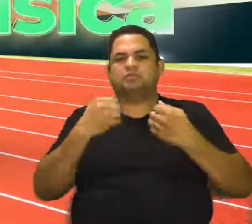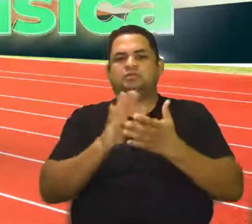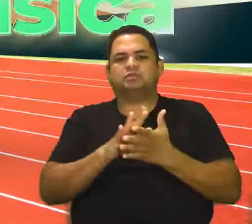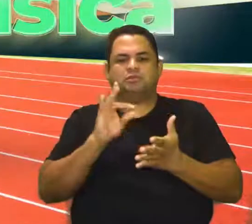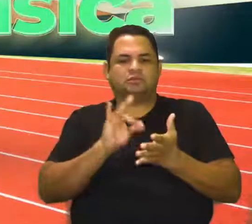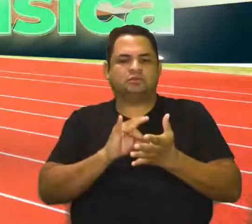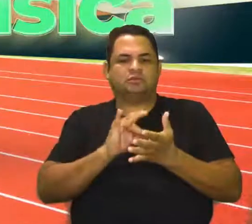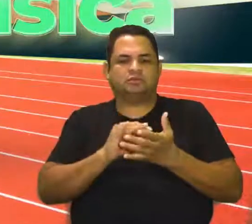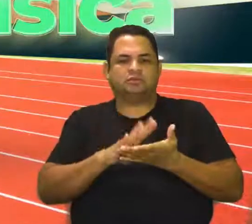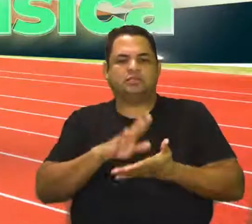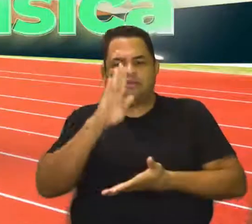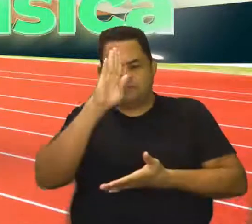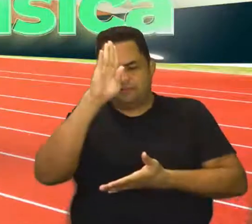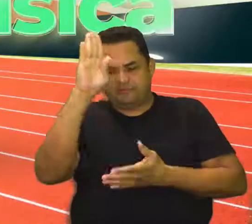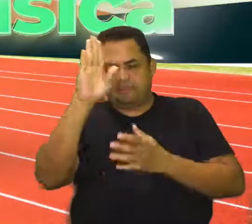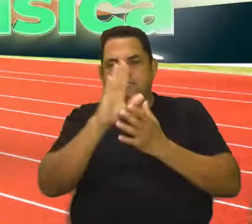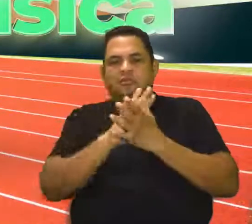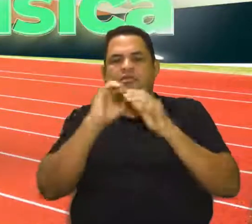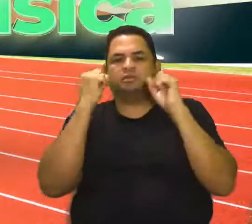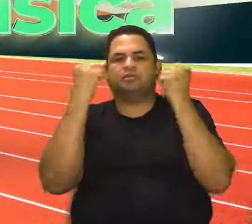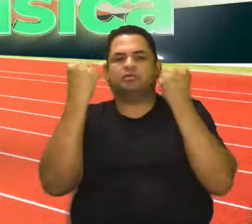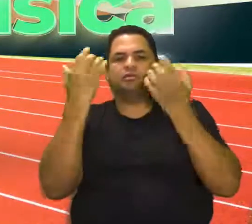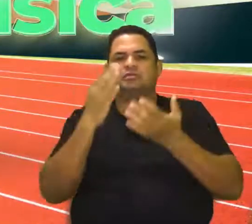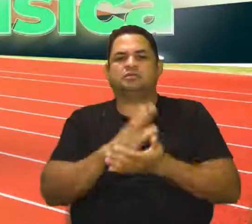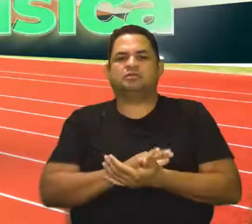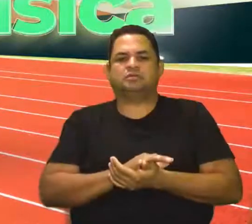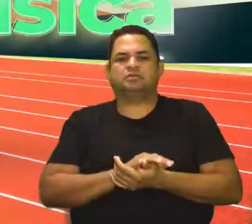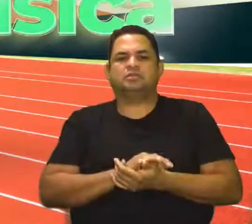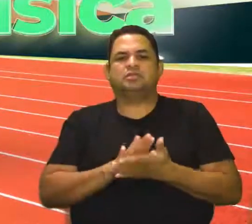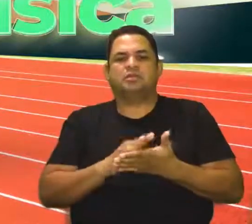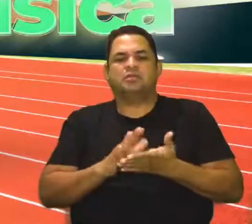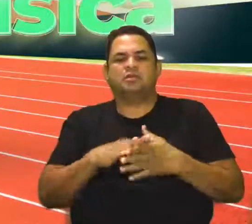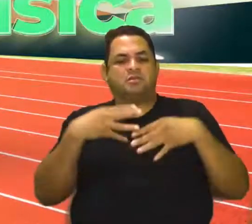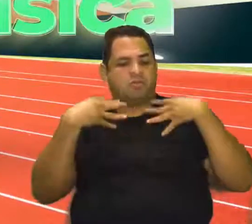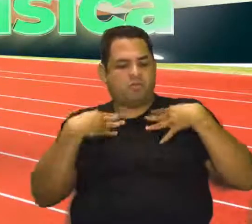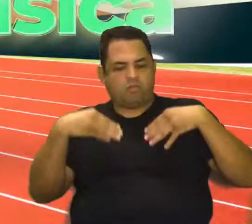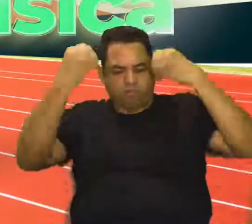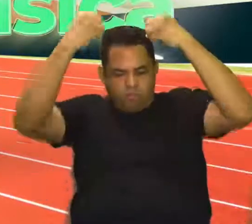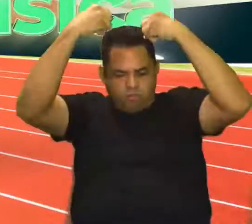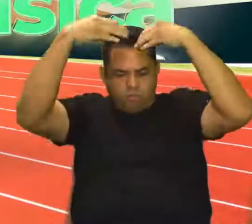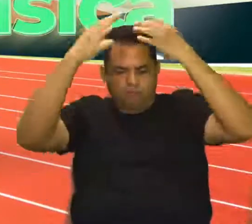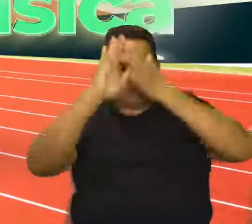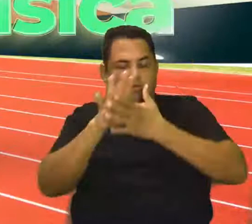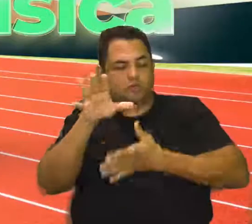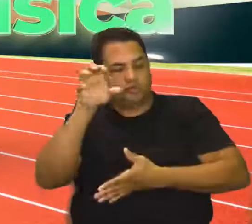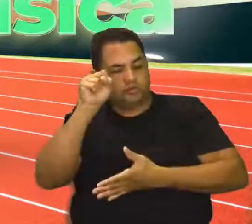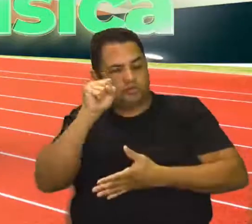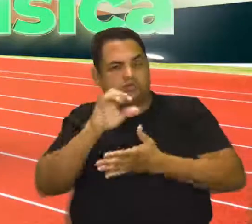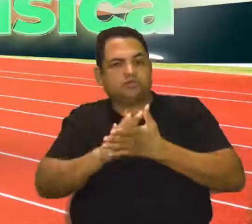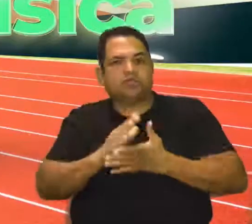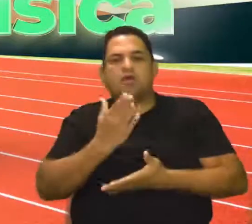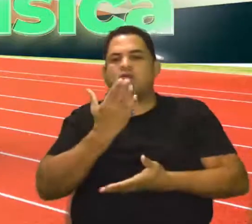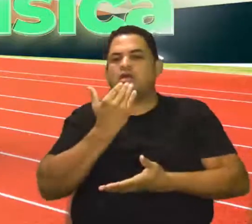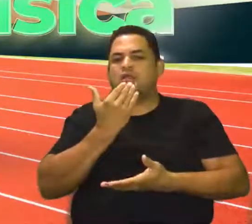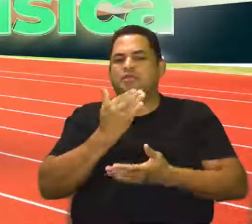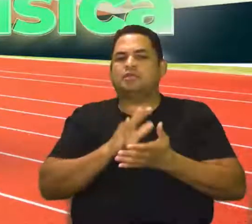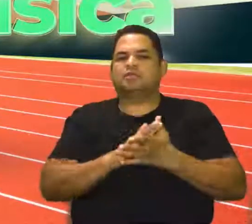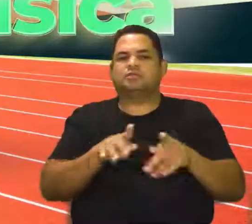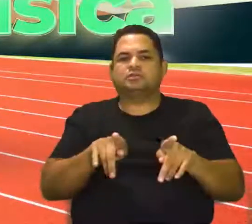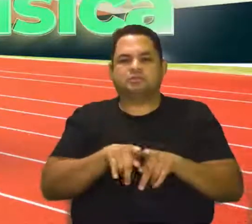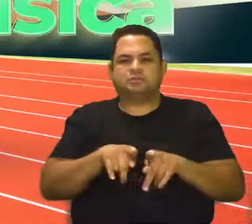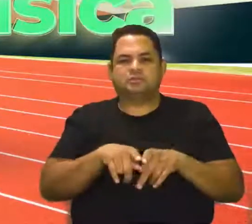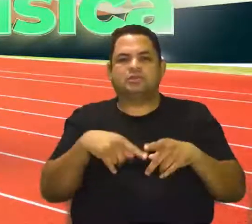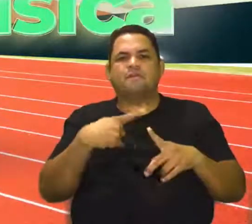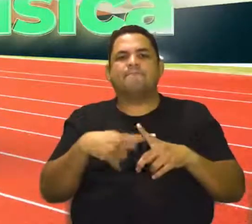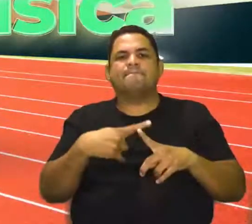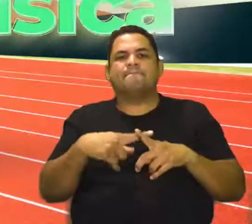realmente priorizar a atividade física, como a gente prioriza o banho, como a gente prioriza o sono, A alimentação,